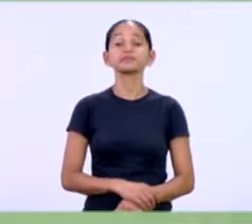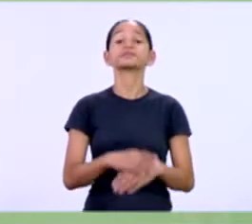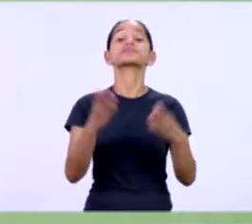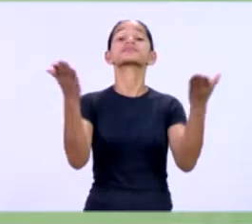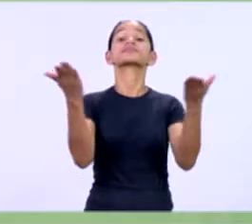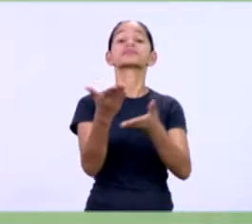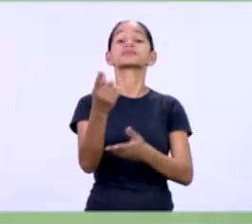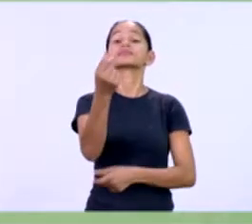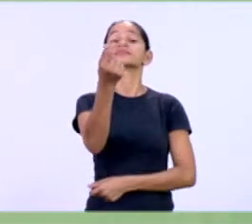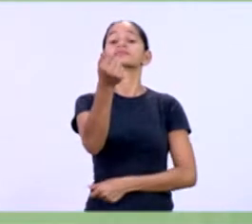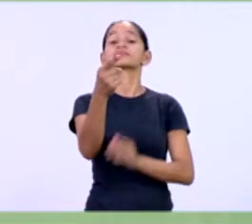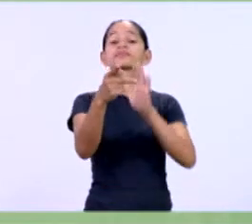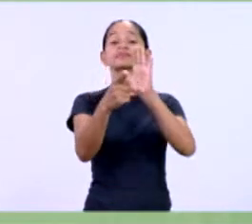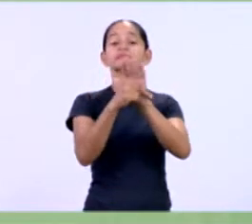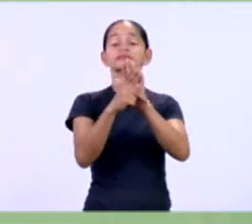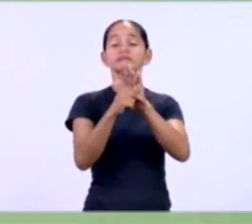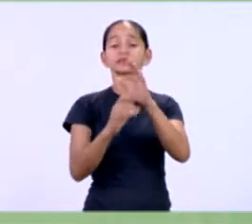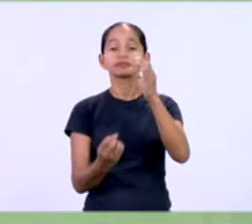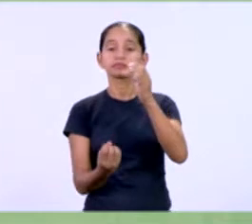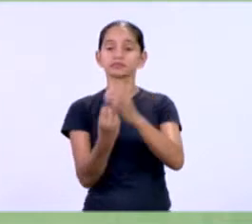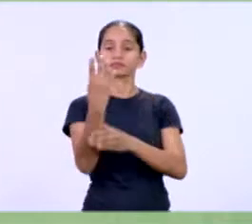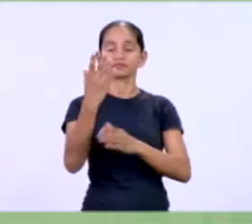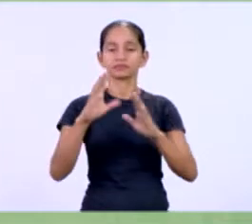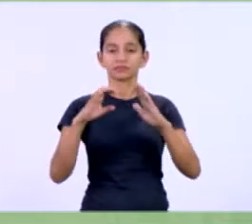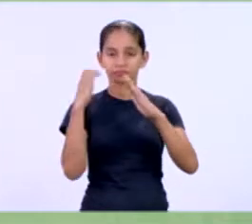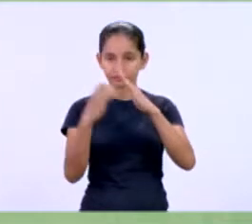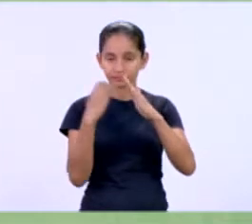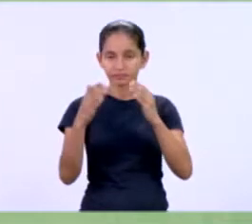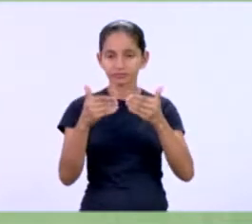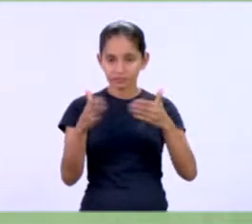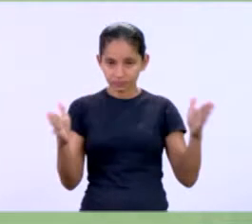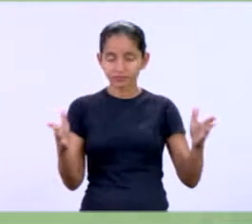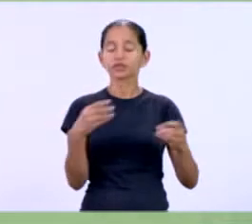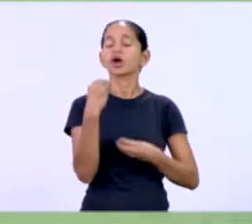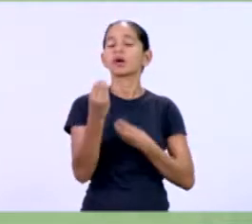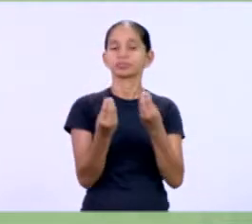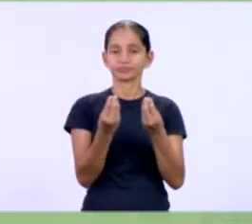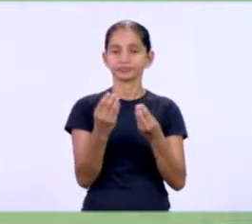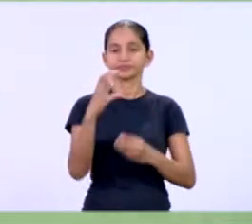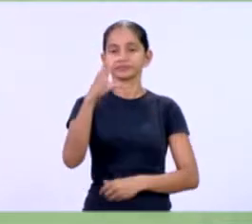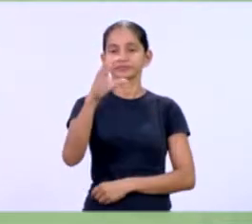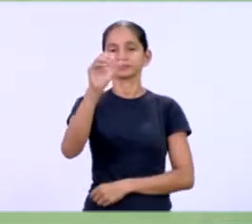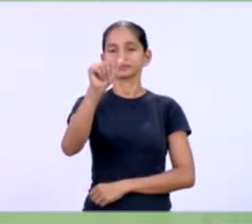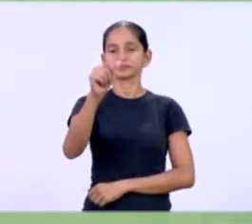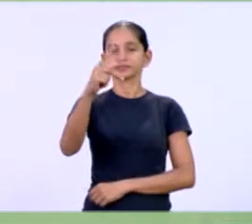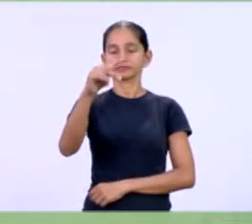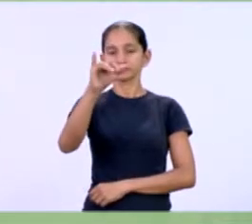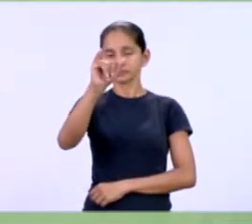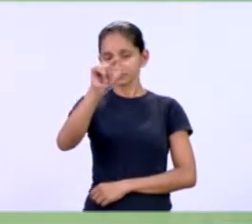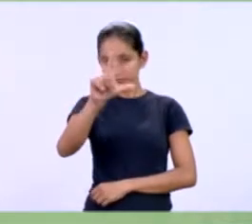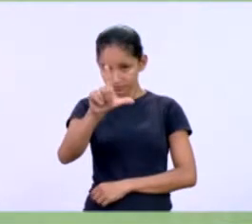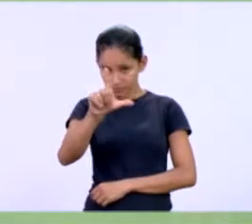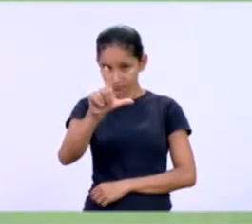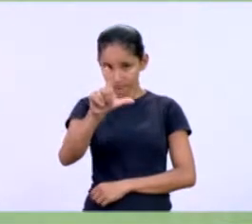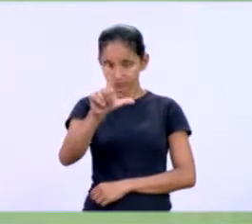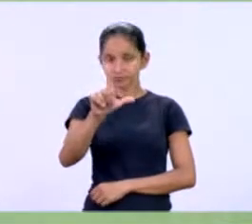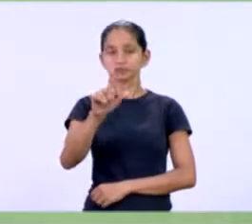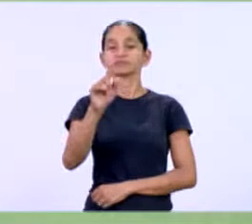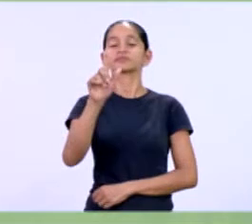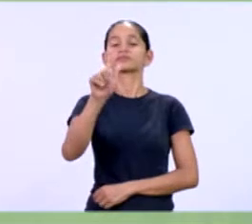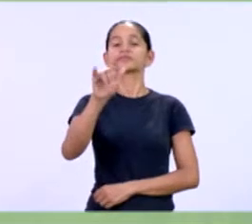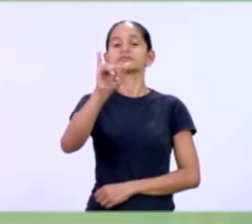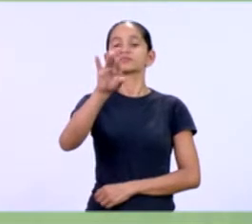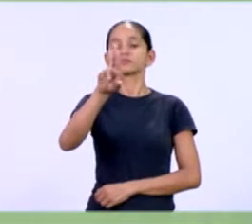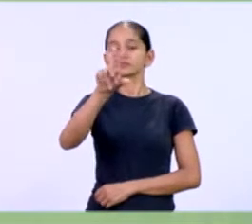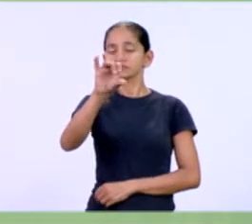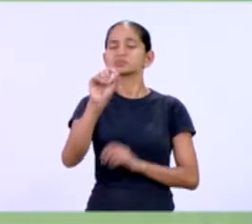Capital de giro, outro termo aqui que a gente viu bastante durante o nosso curso. Conforme o próprio nome indica, o